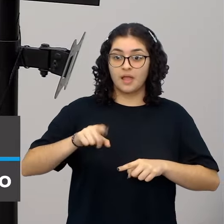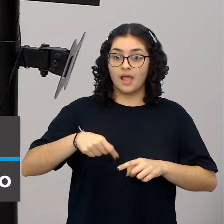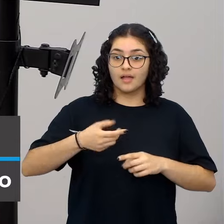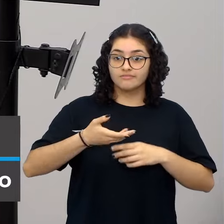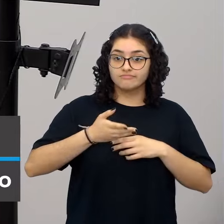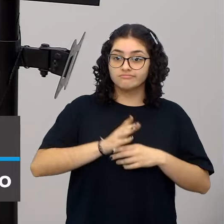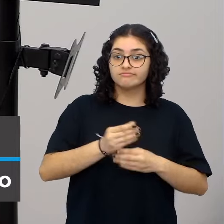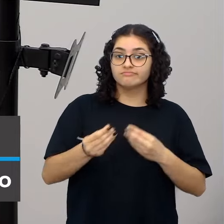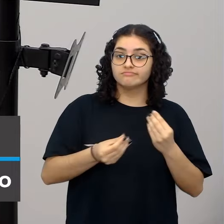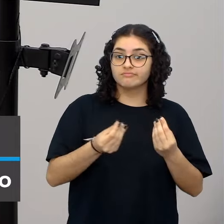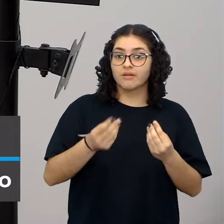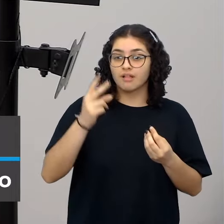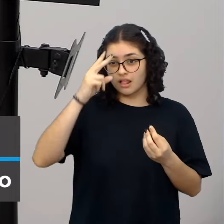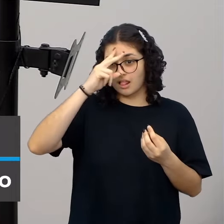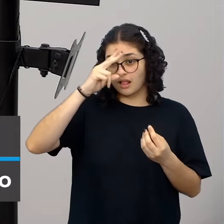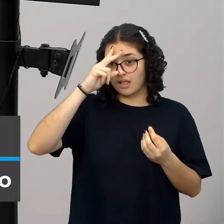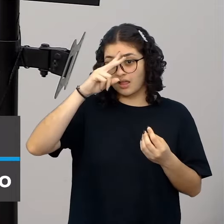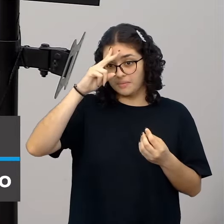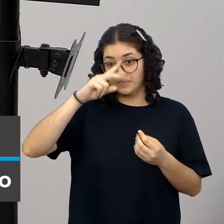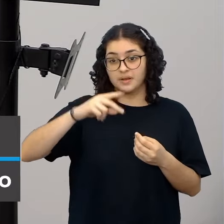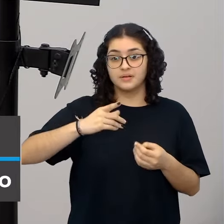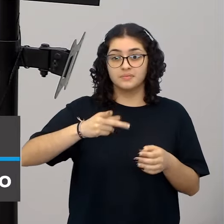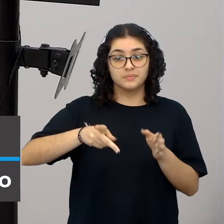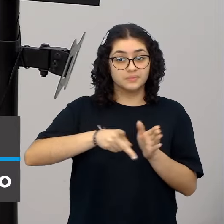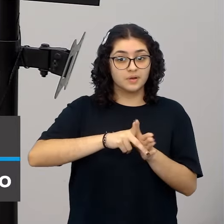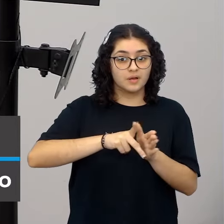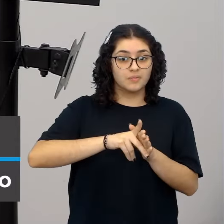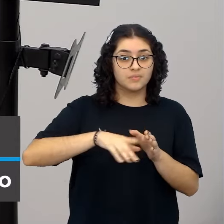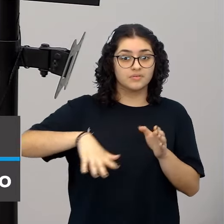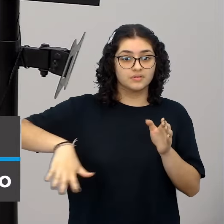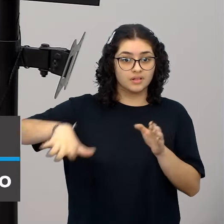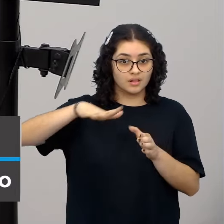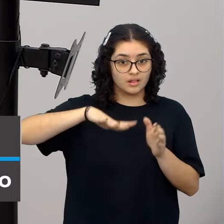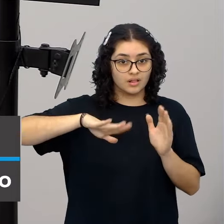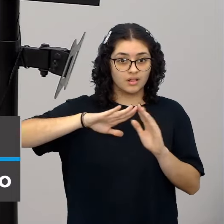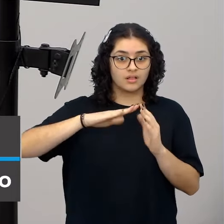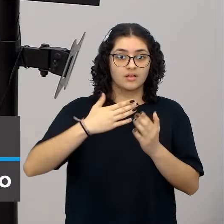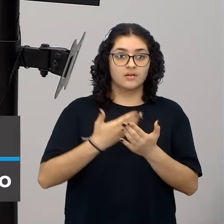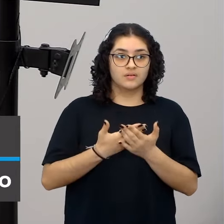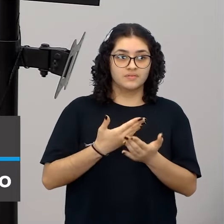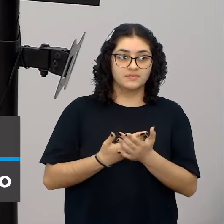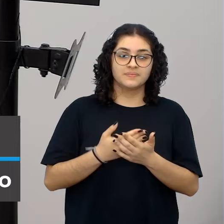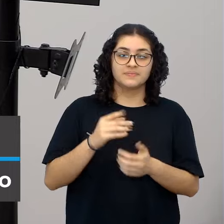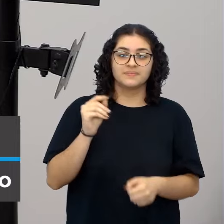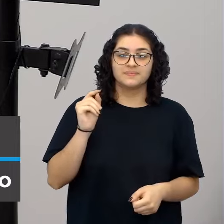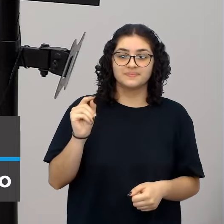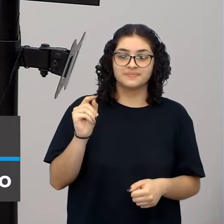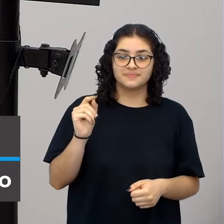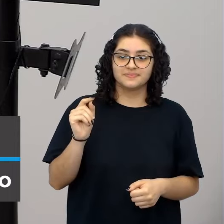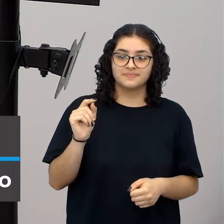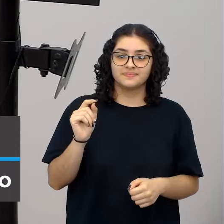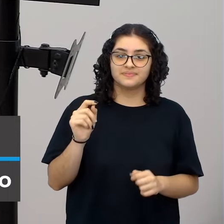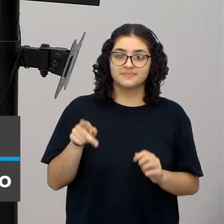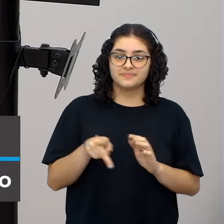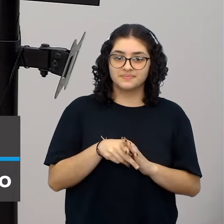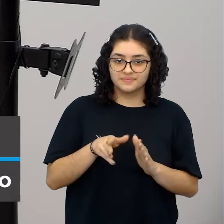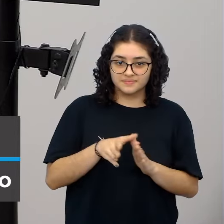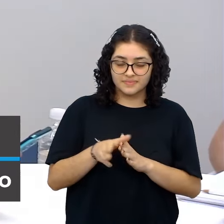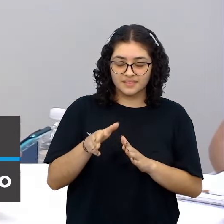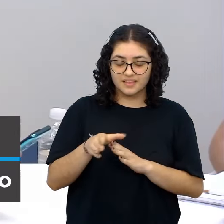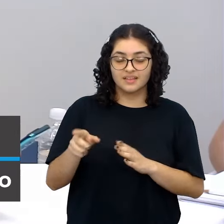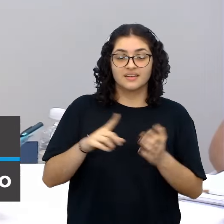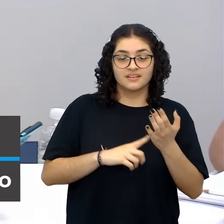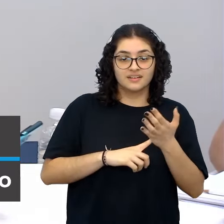aí a aplicabilidade desse aí no ambiente escolar, tendo em vista aí todos os conceitos de